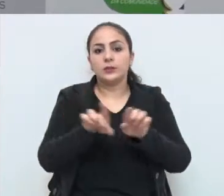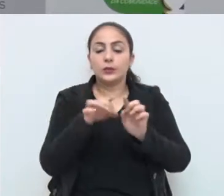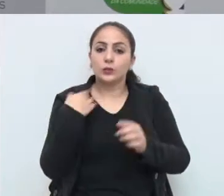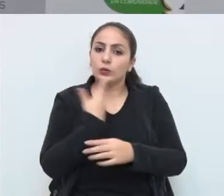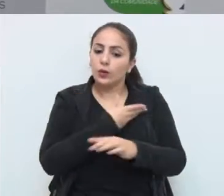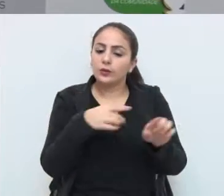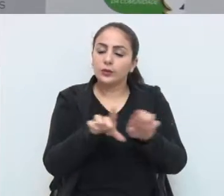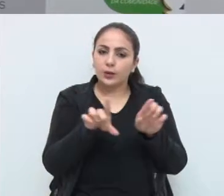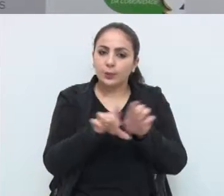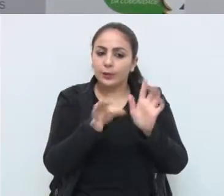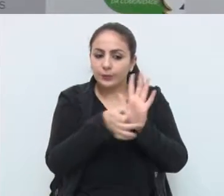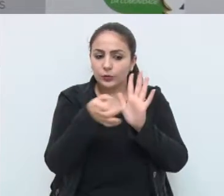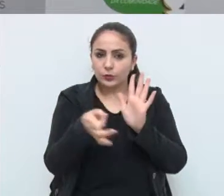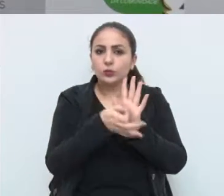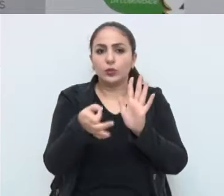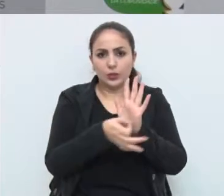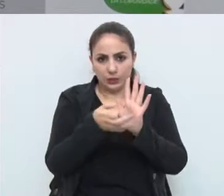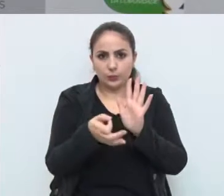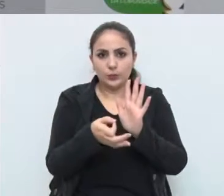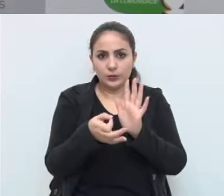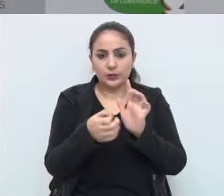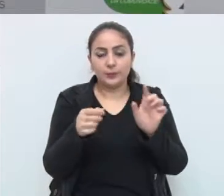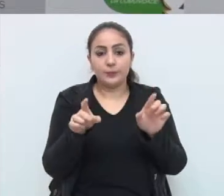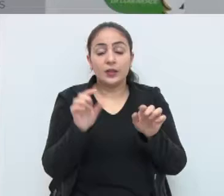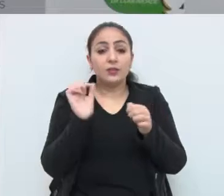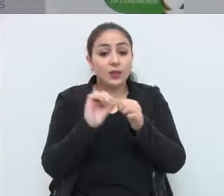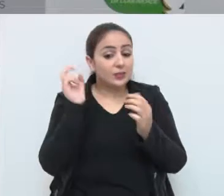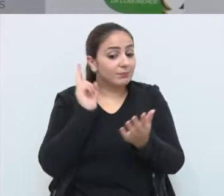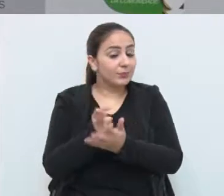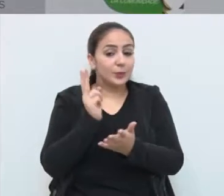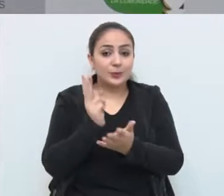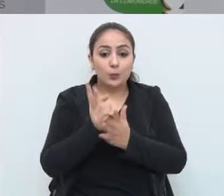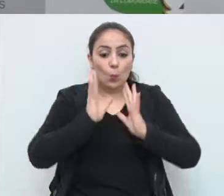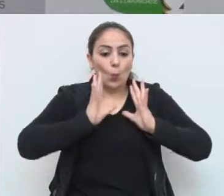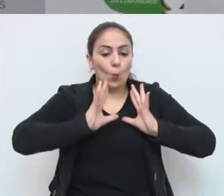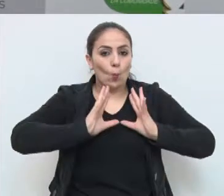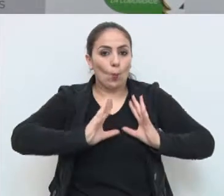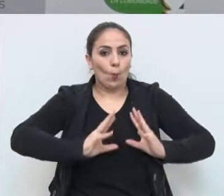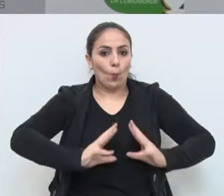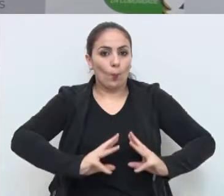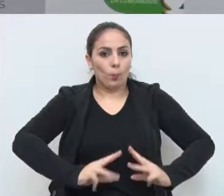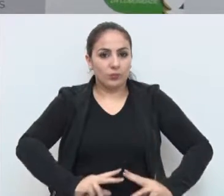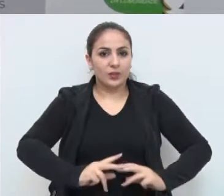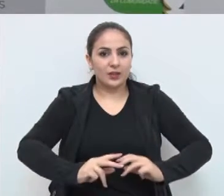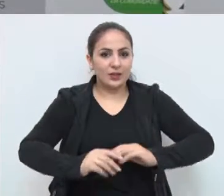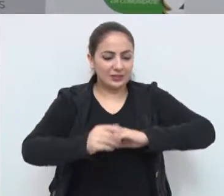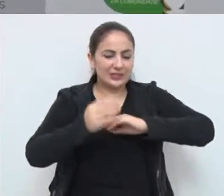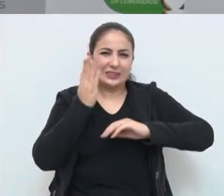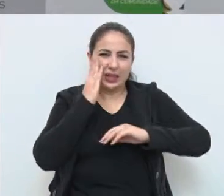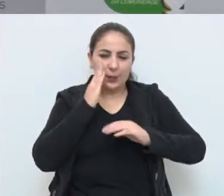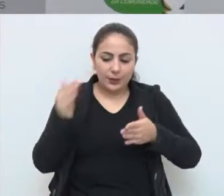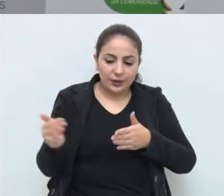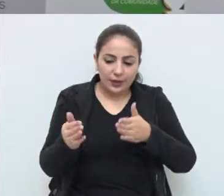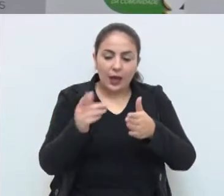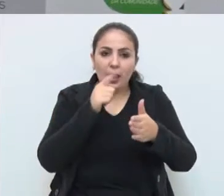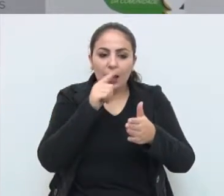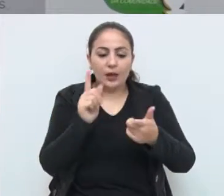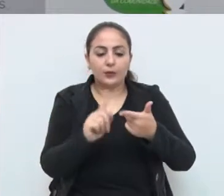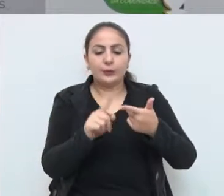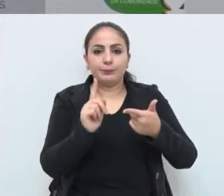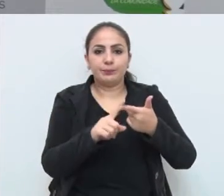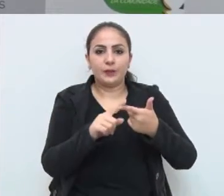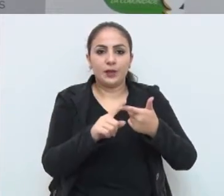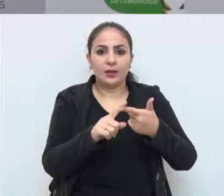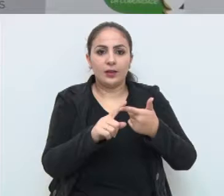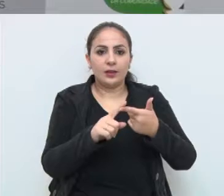E também nós sugerimos ao Executivo que faça permanentemente limpezas dos córregos, rios, lagos e sangas